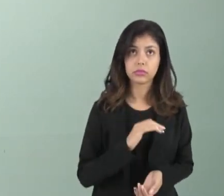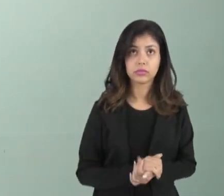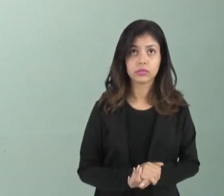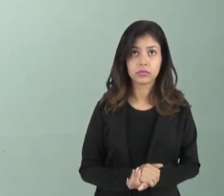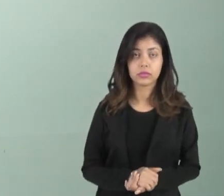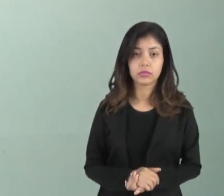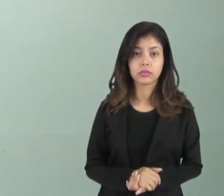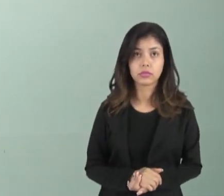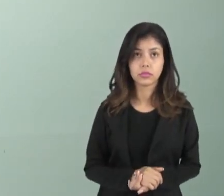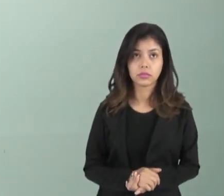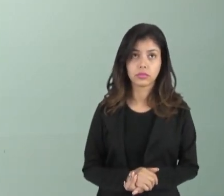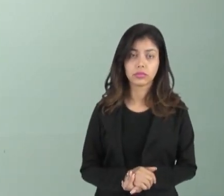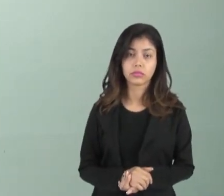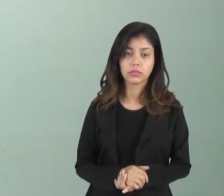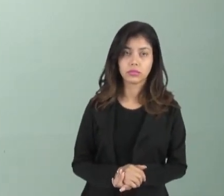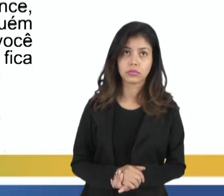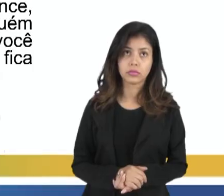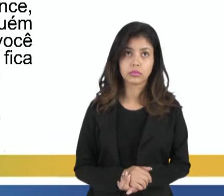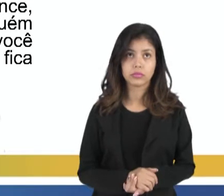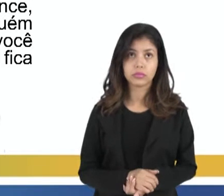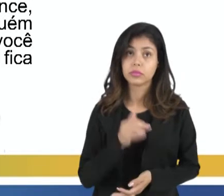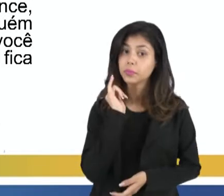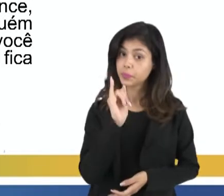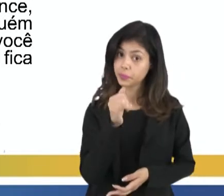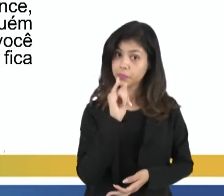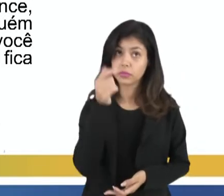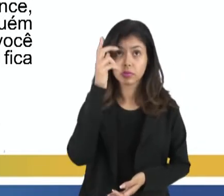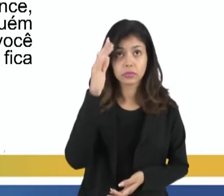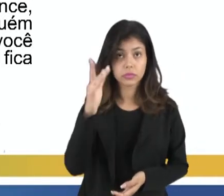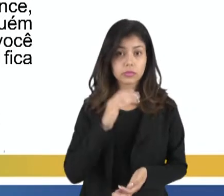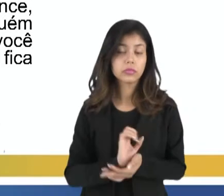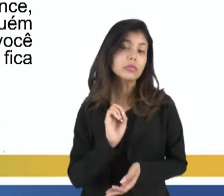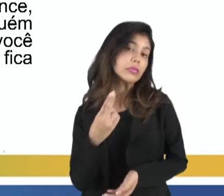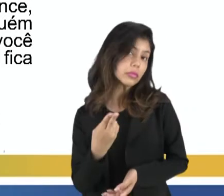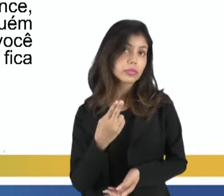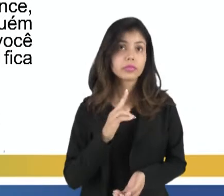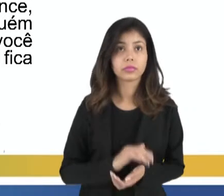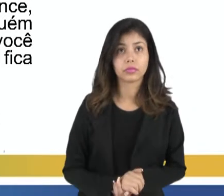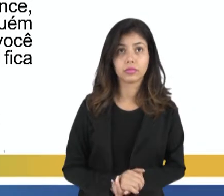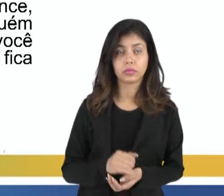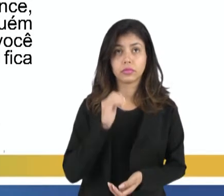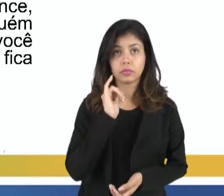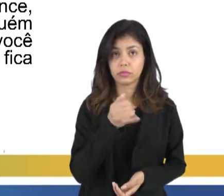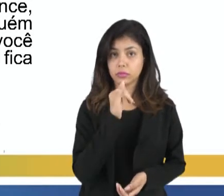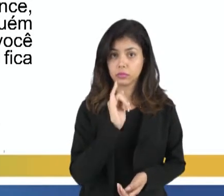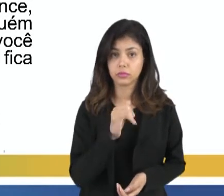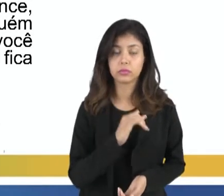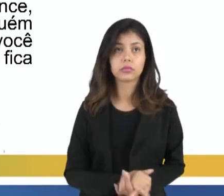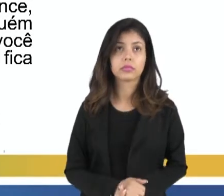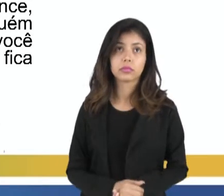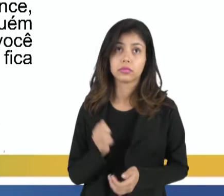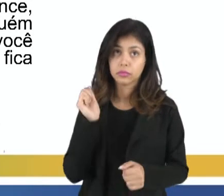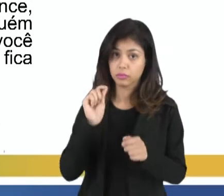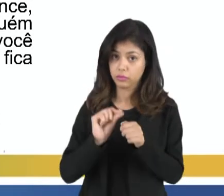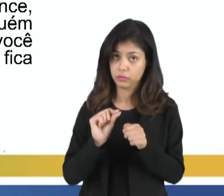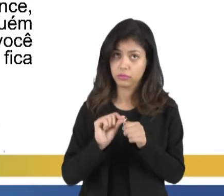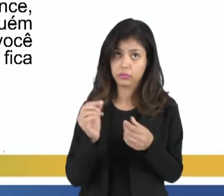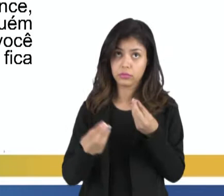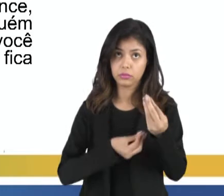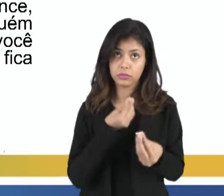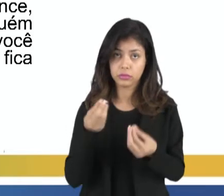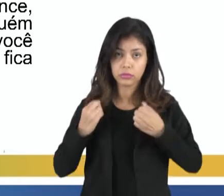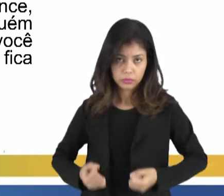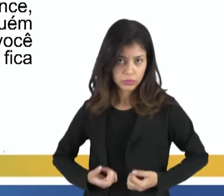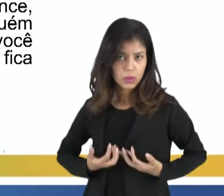ficção, tá certo? A narrativa de ficção ou narração, né? ela é construída, elaborada de modo que